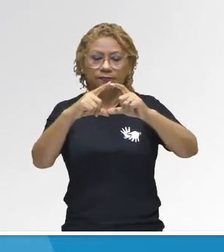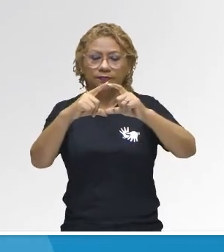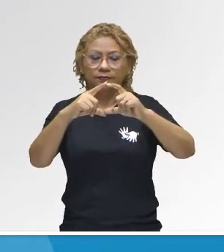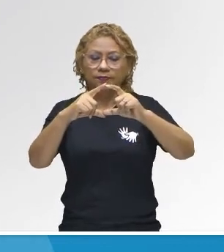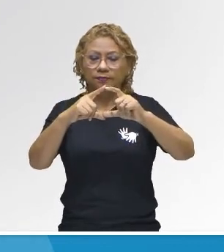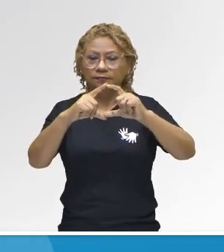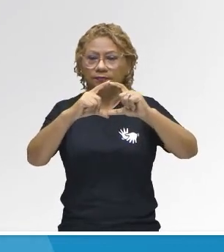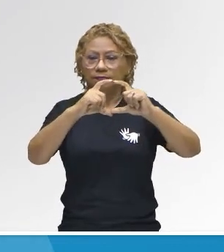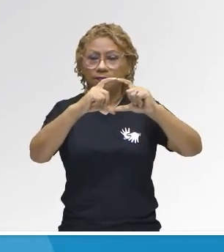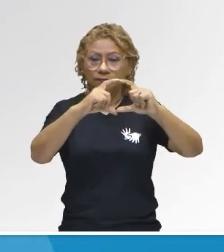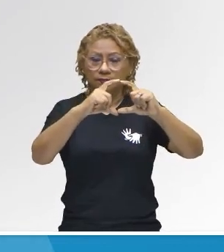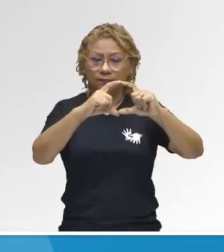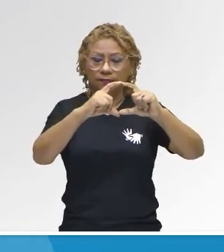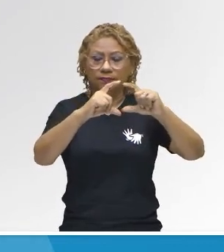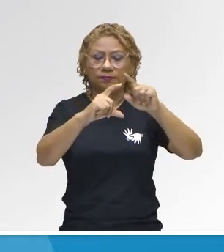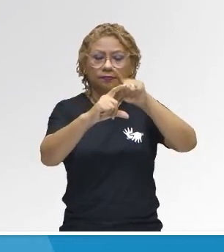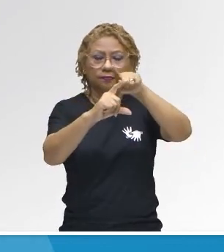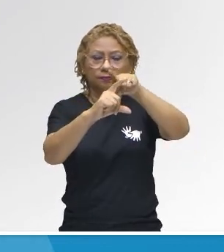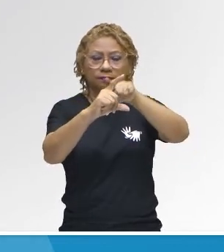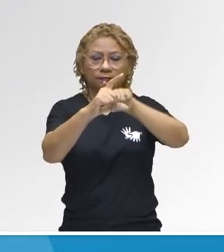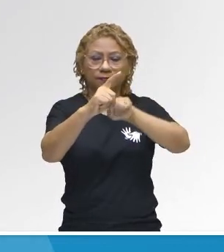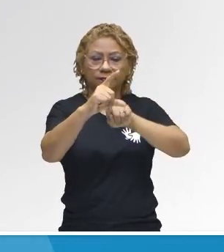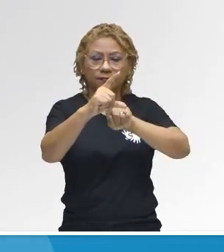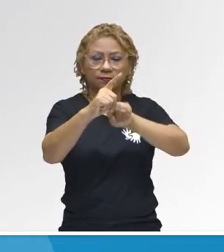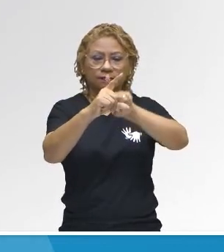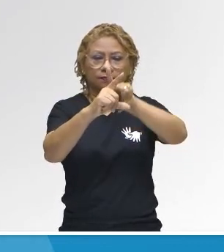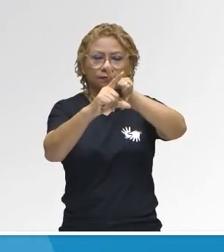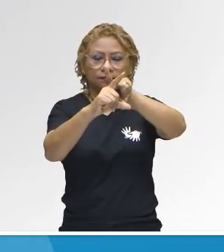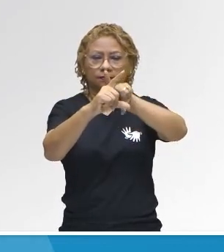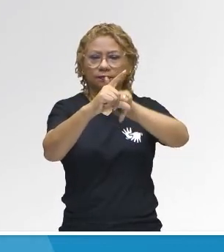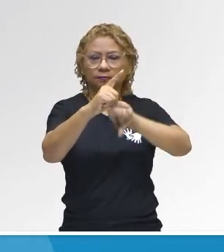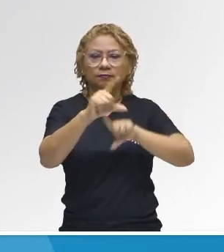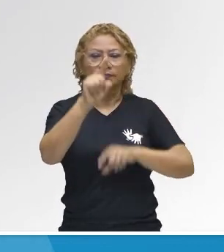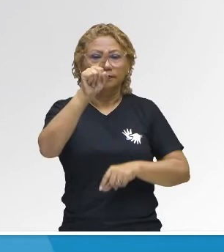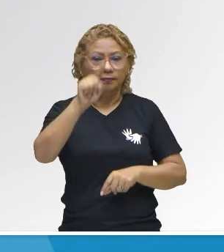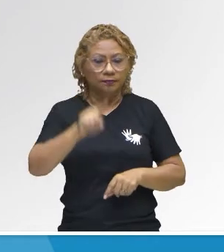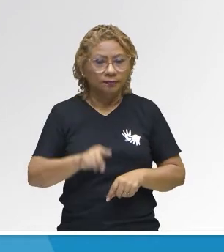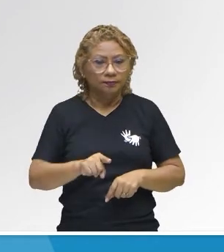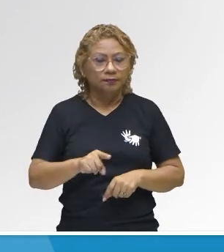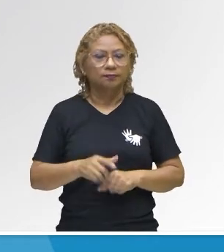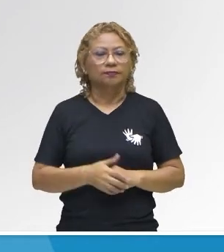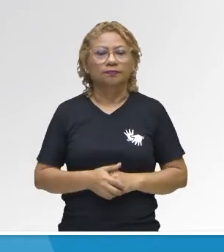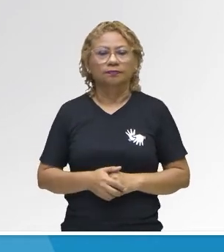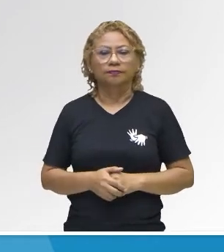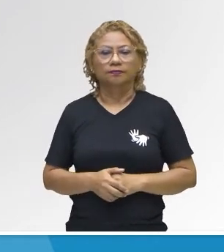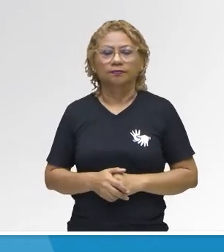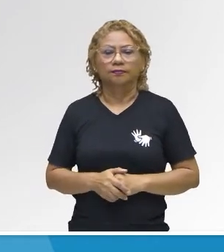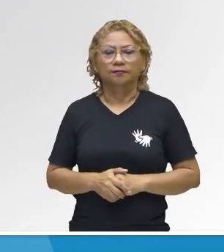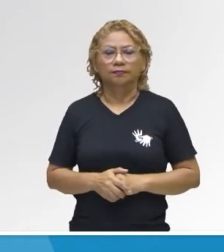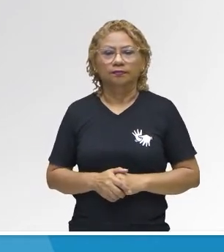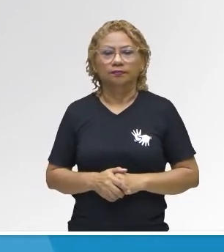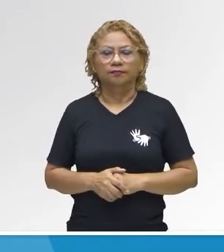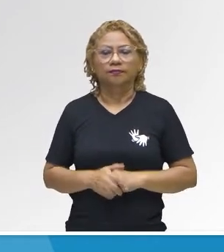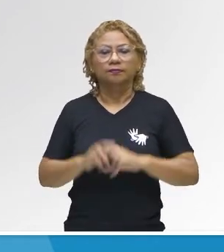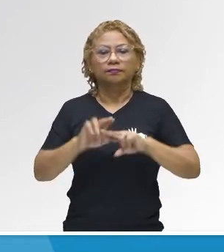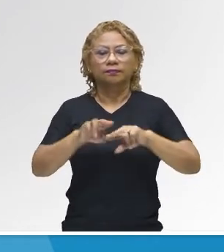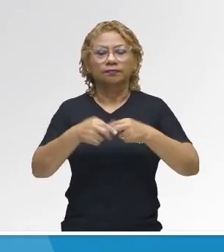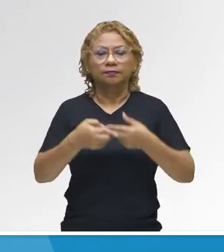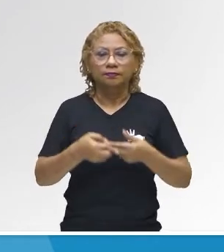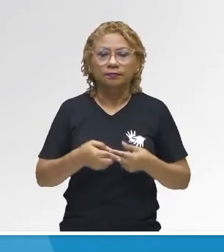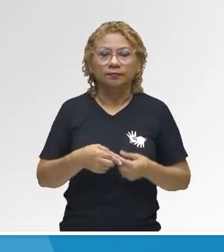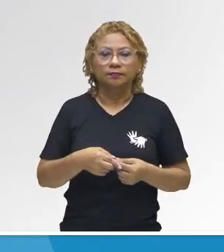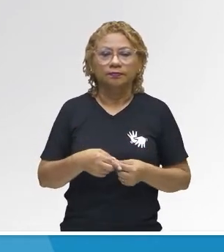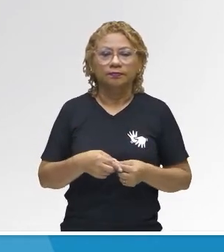Então, nesse valor de ângulo, a tangente ela é indefinida. Então, é por isso que não pode